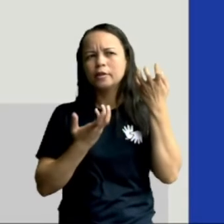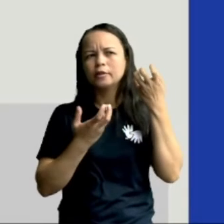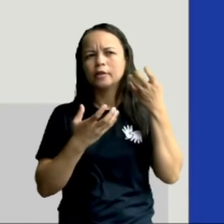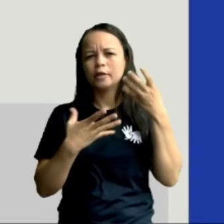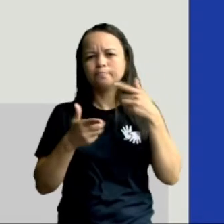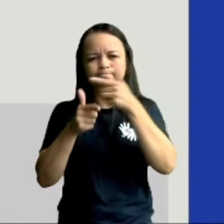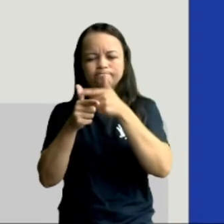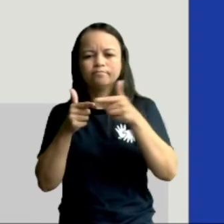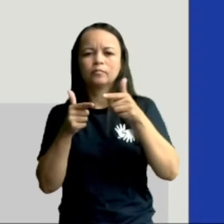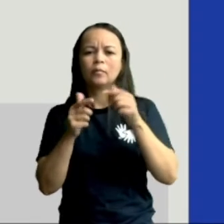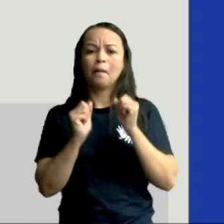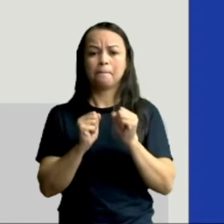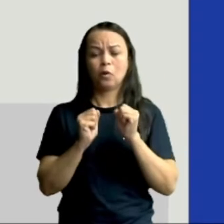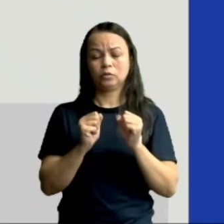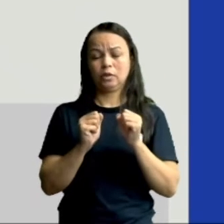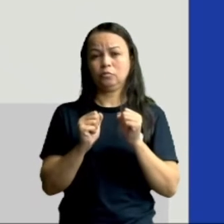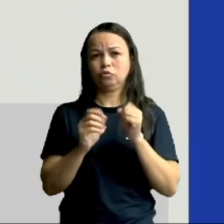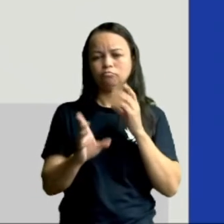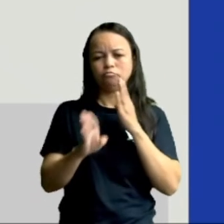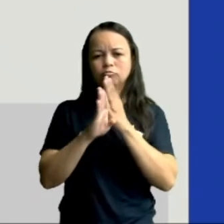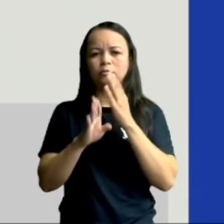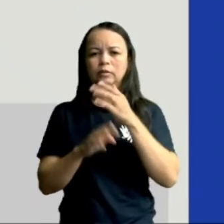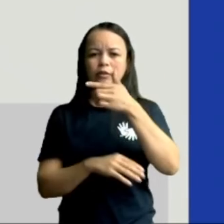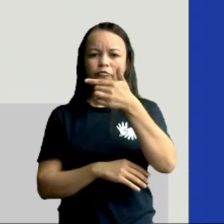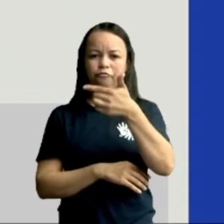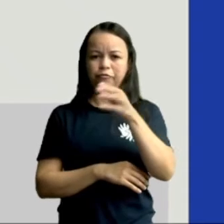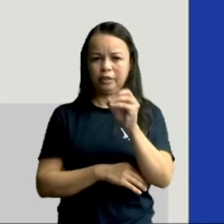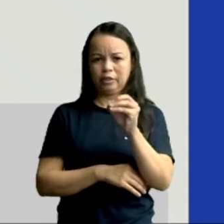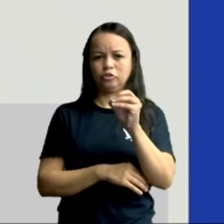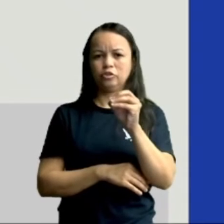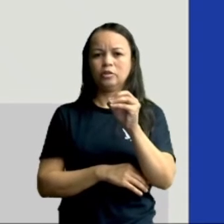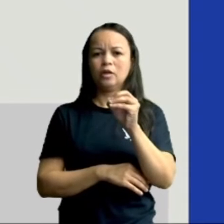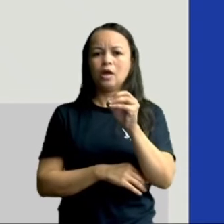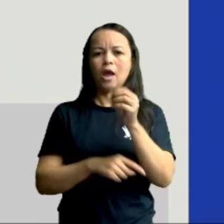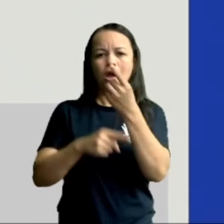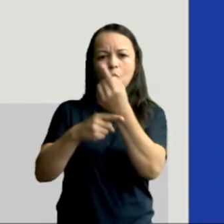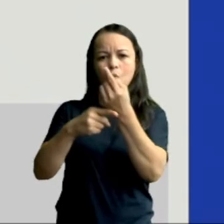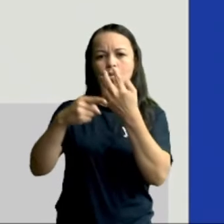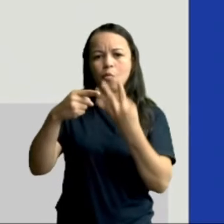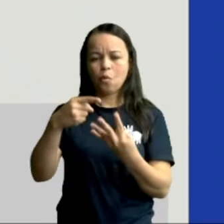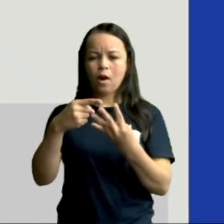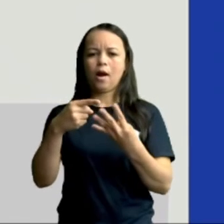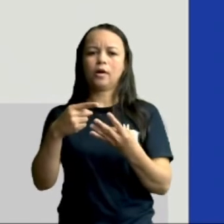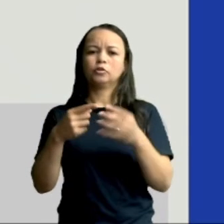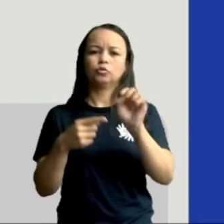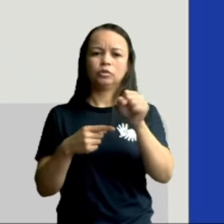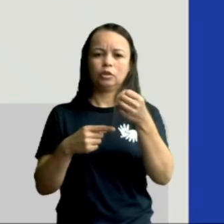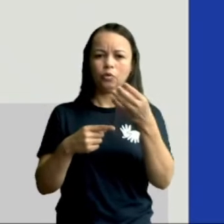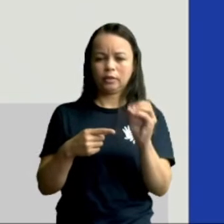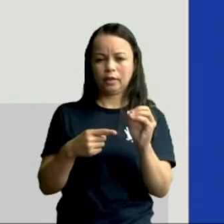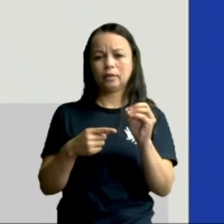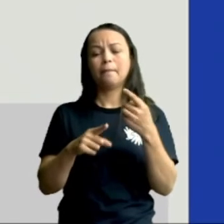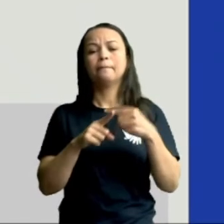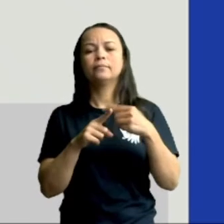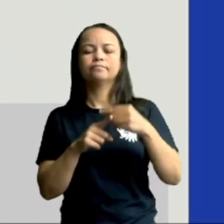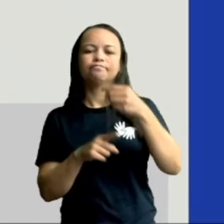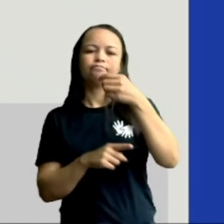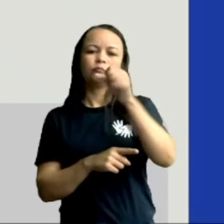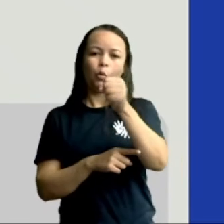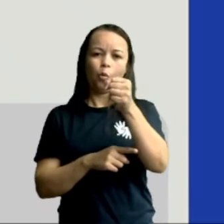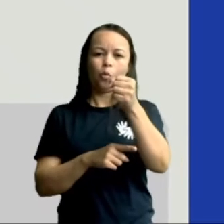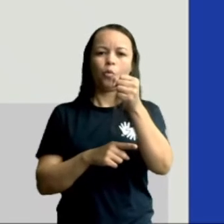tá? Podemos descobrir que 20 é 1/4 de 80. Por quê? Porque eu vou dividir 80 por 4. Lembra